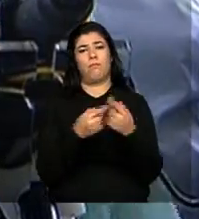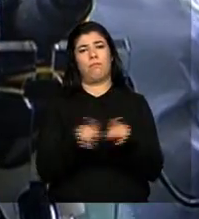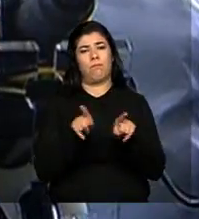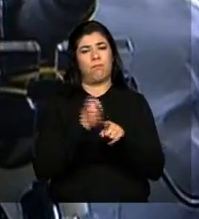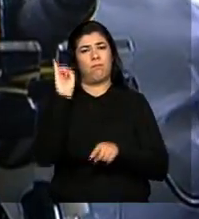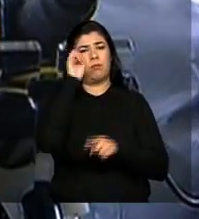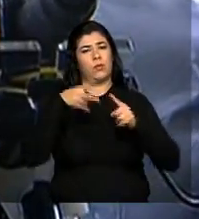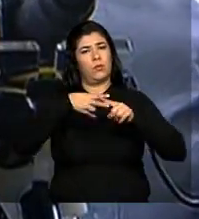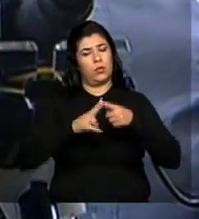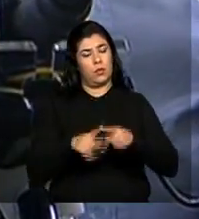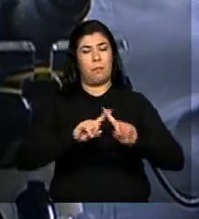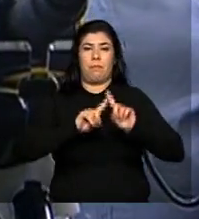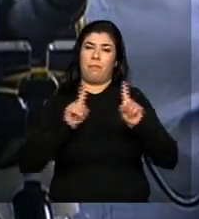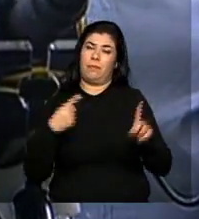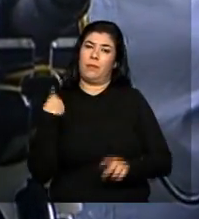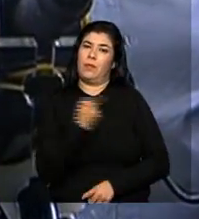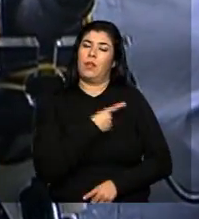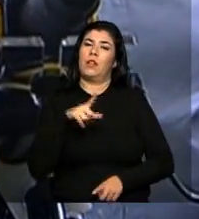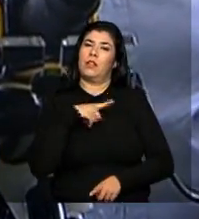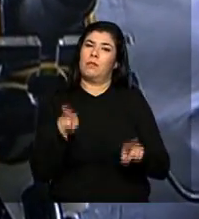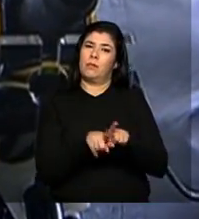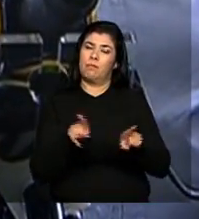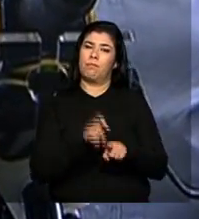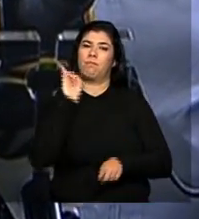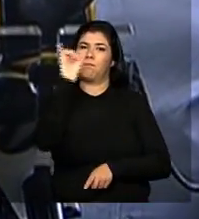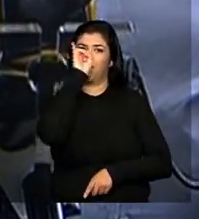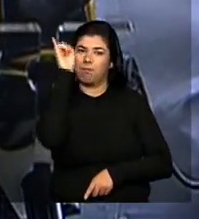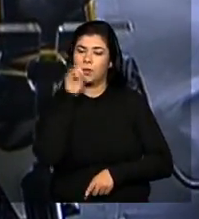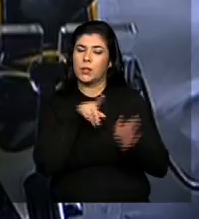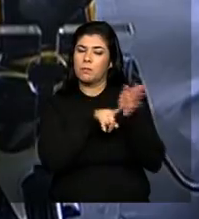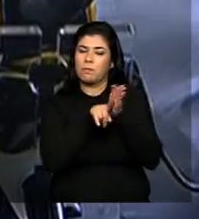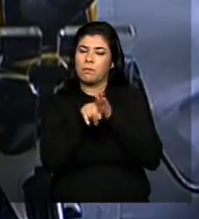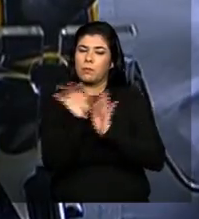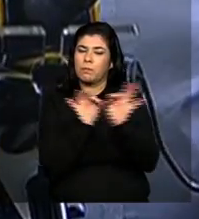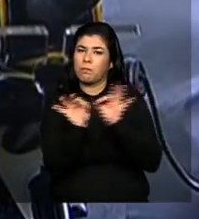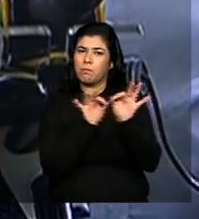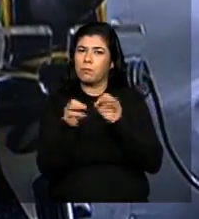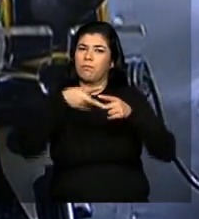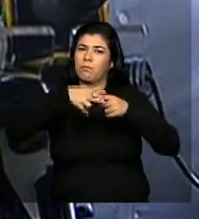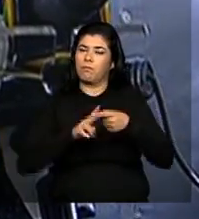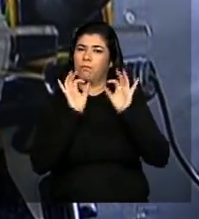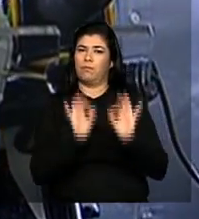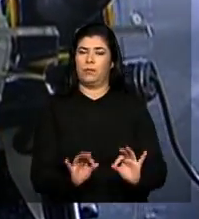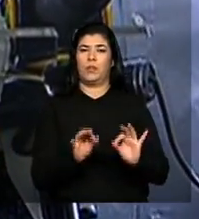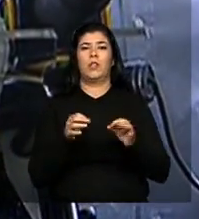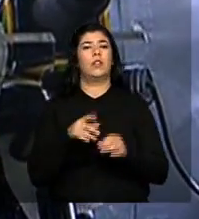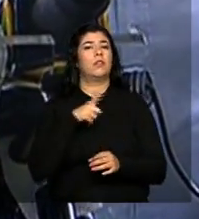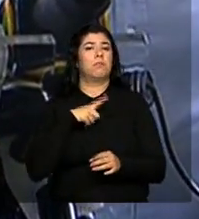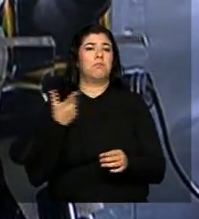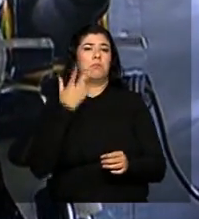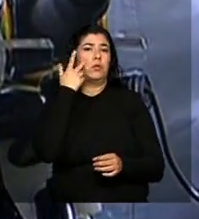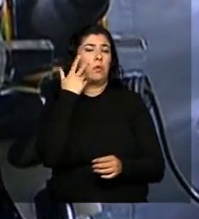necessárias. Mas nós temos também de fazer ajustes. Ajustes que são